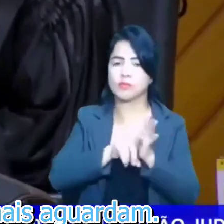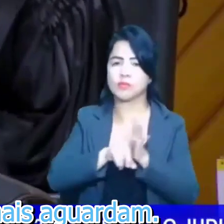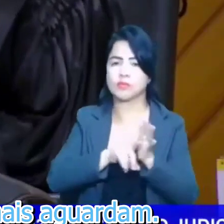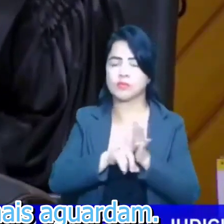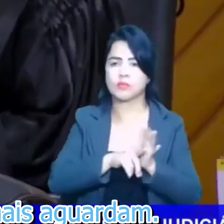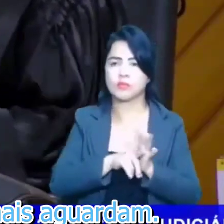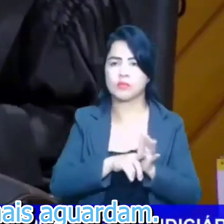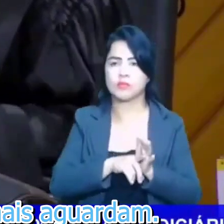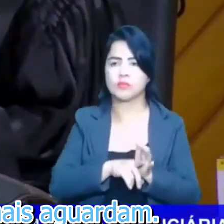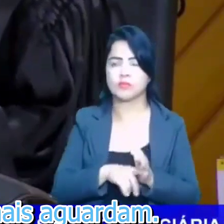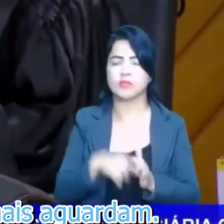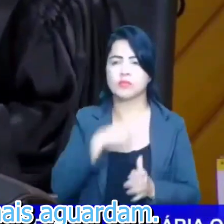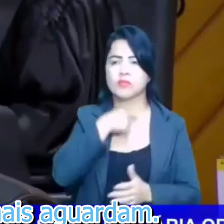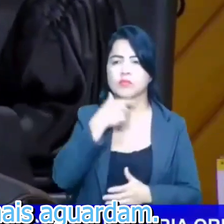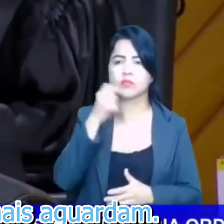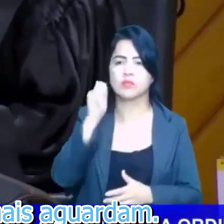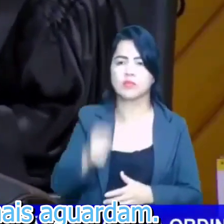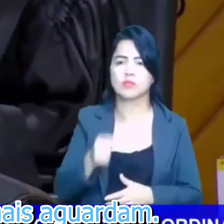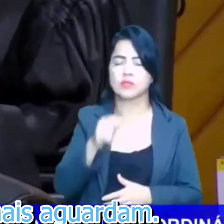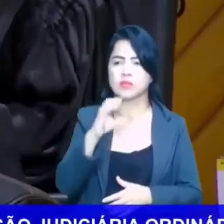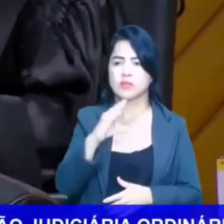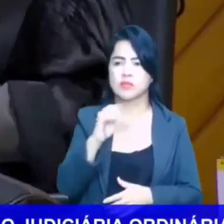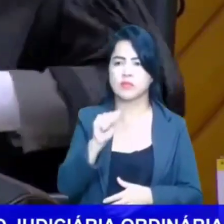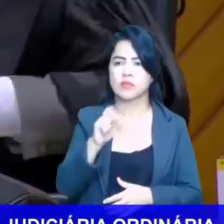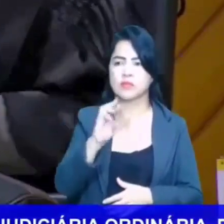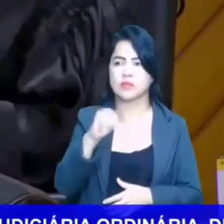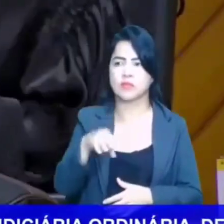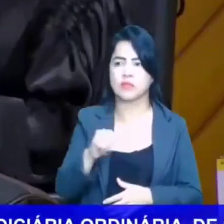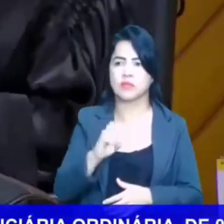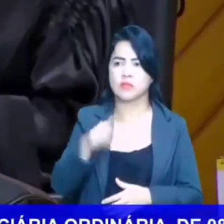ilustre desembargador Carmo Antônio. Os demais aguardam.